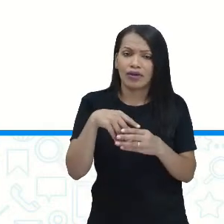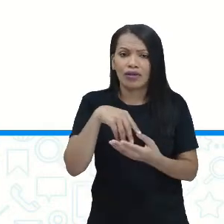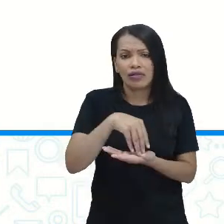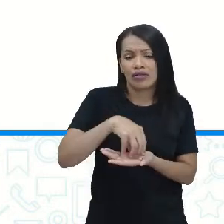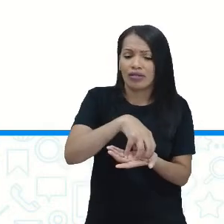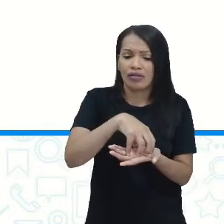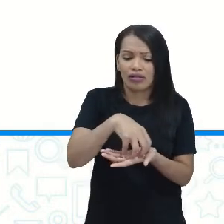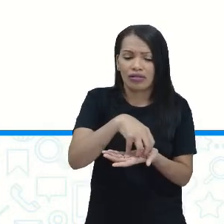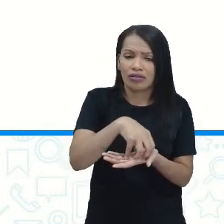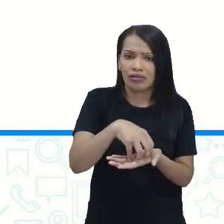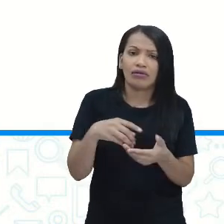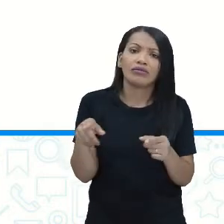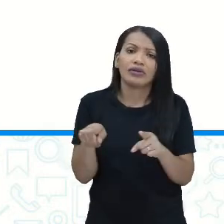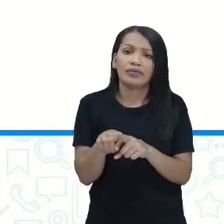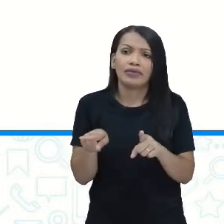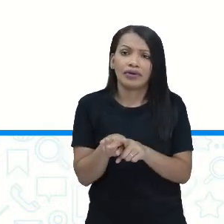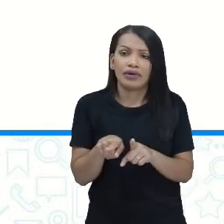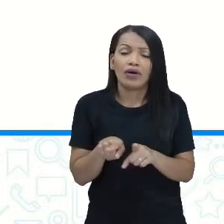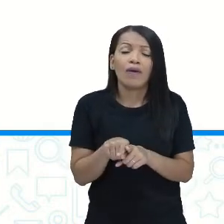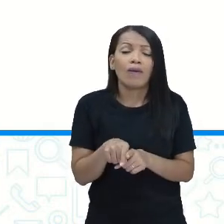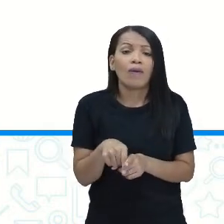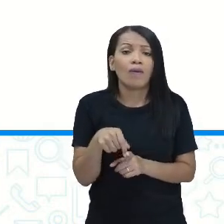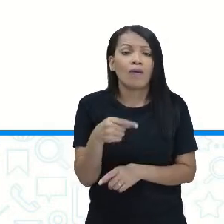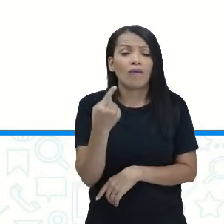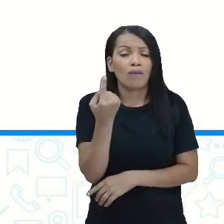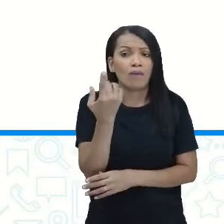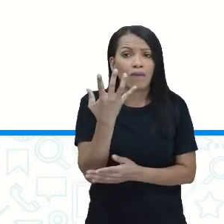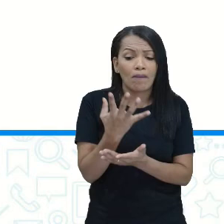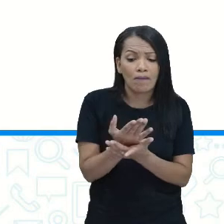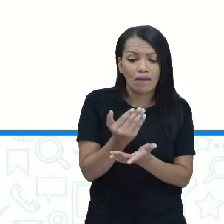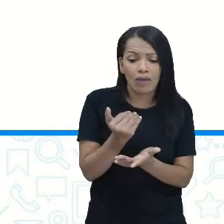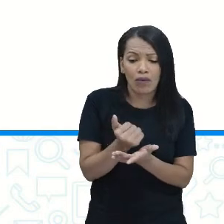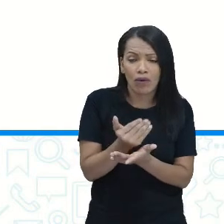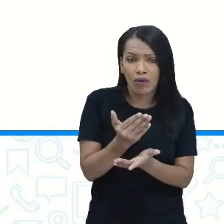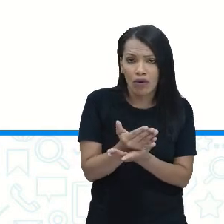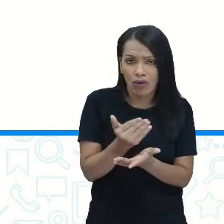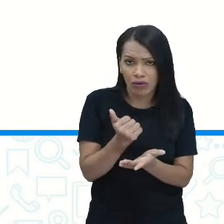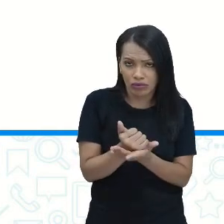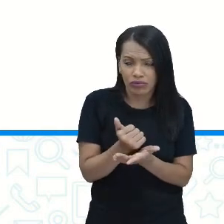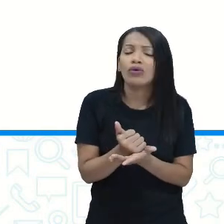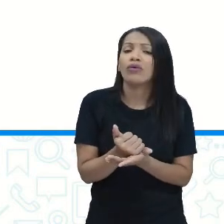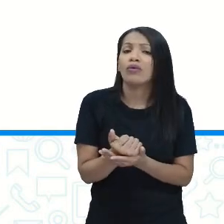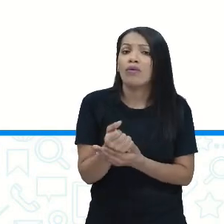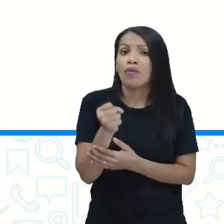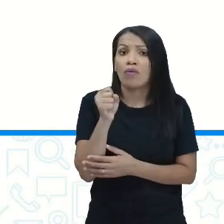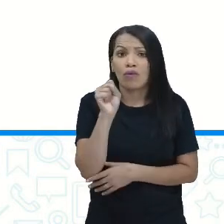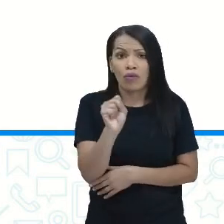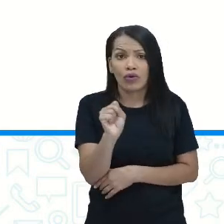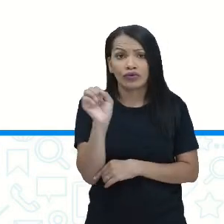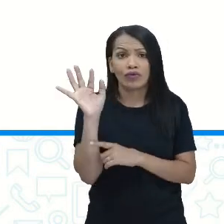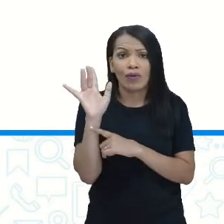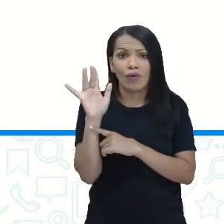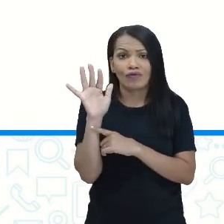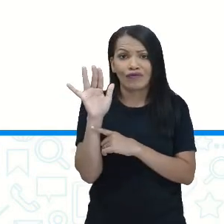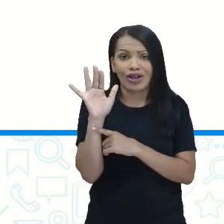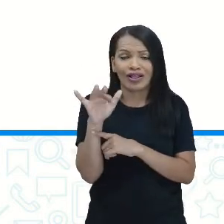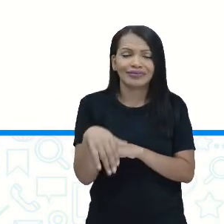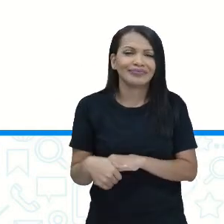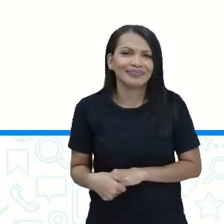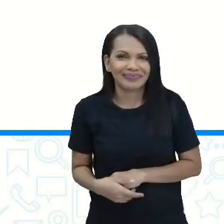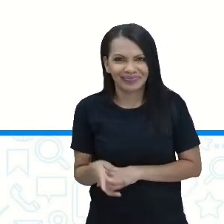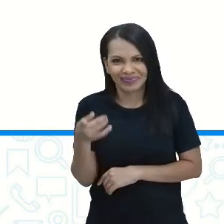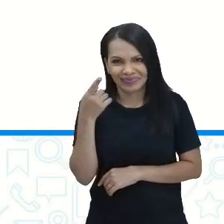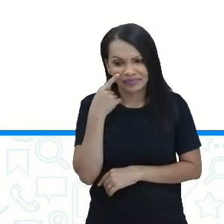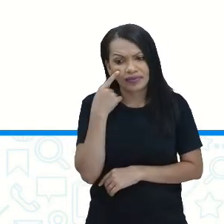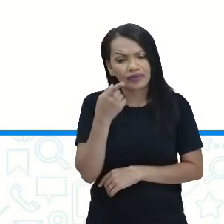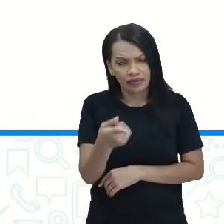8 velas. Então, Caixinhos Dourado vai fazer 8 aninhos, não é isso? Então, verificou que